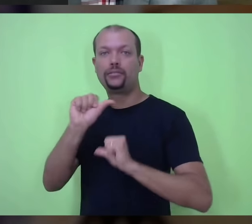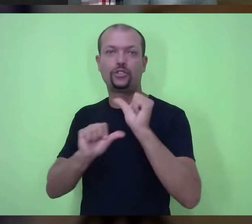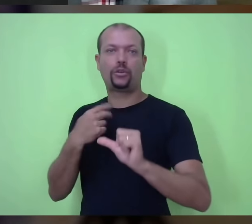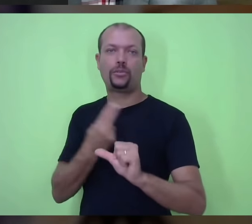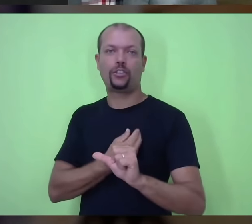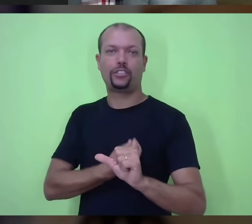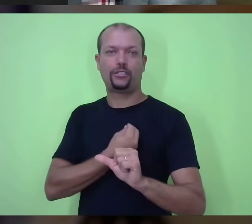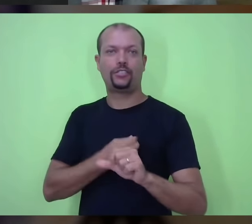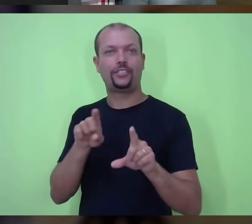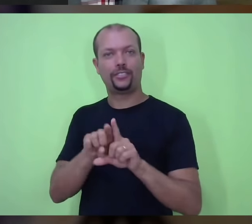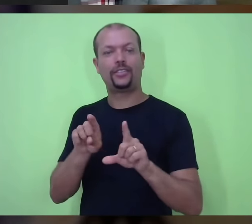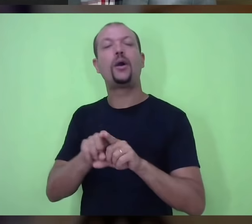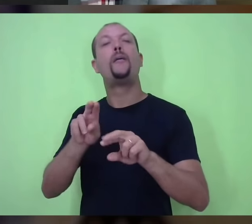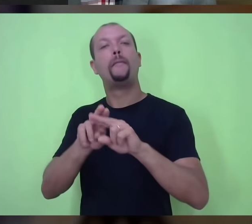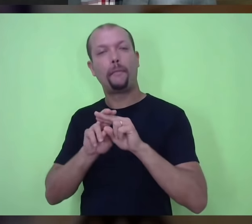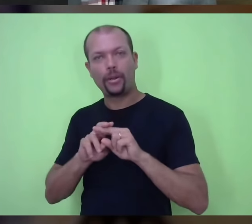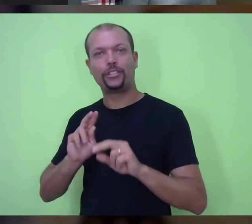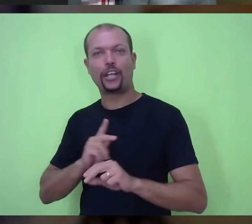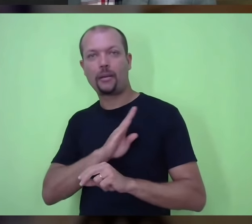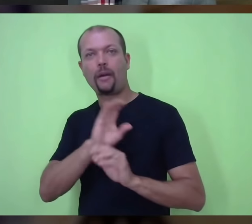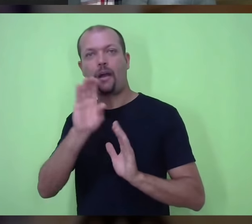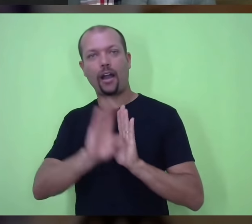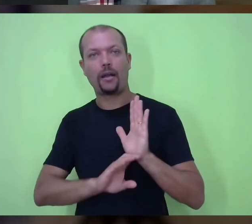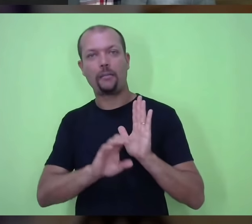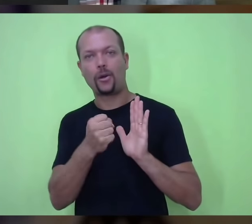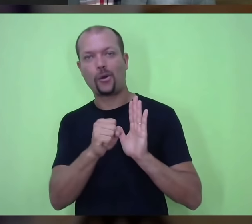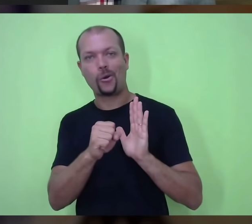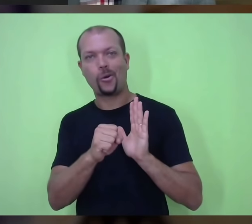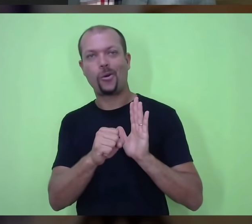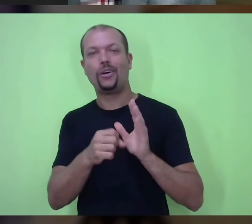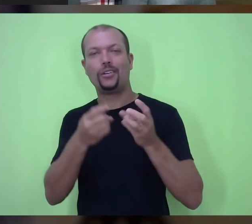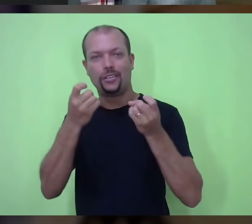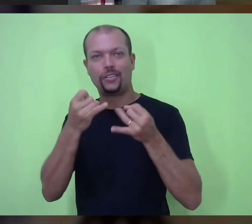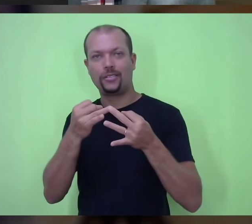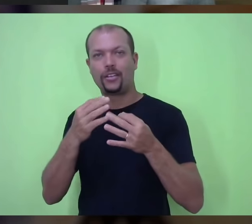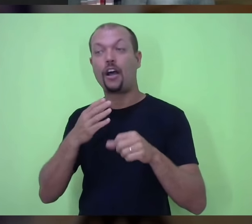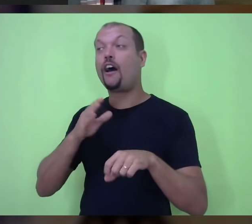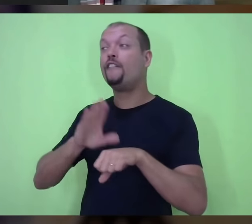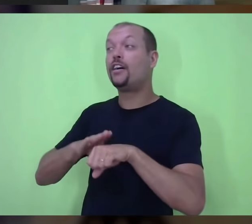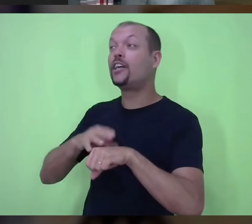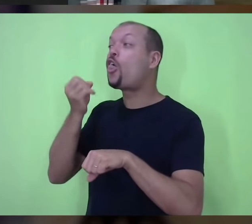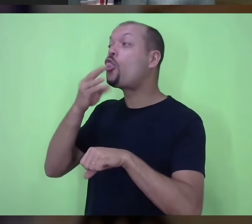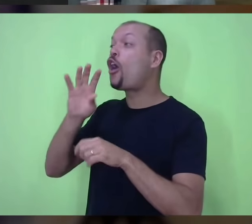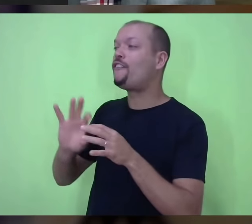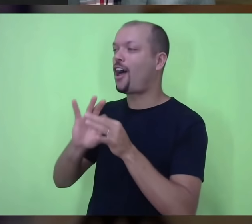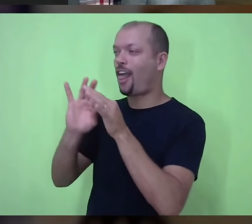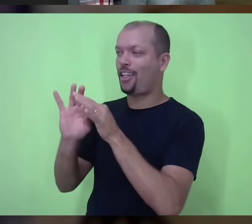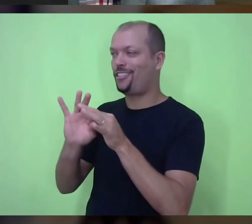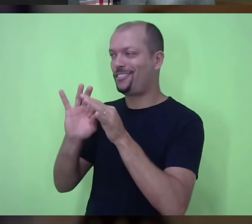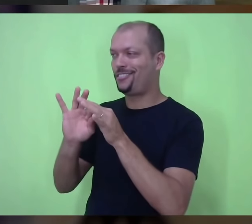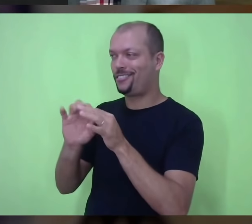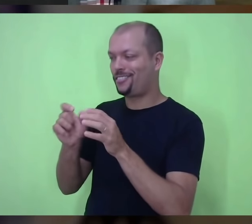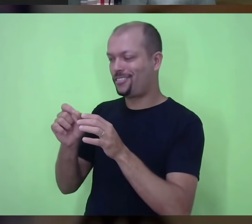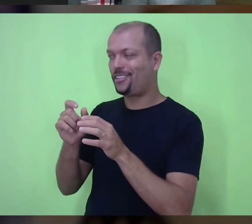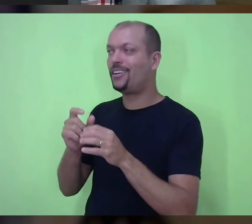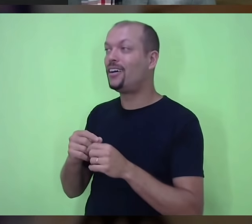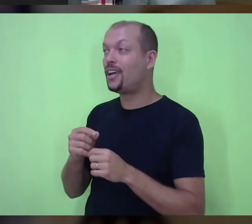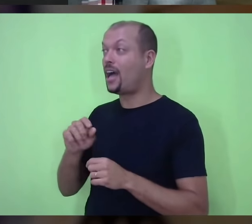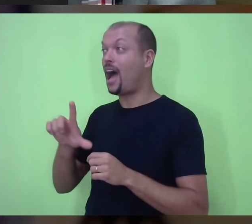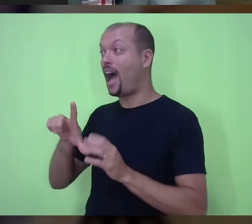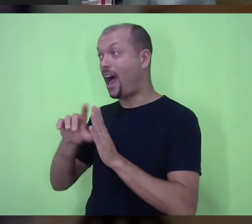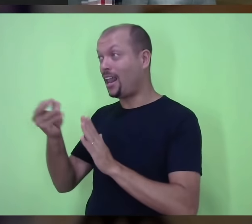transformação em nossa vida. É por isso que lá em Hebreus capítulo 8, ele diz, farei uma nova aliança na qual imprimirei as minhas leis